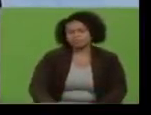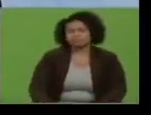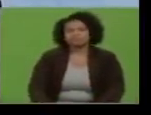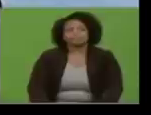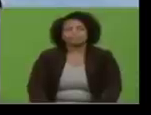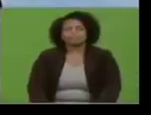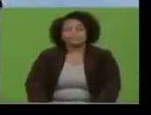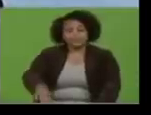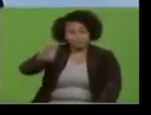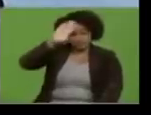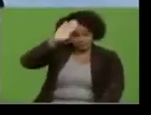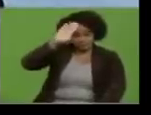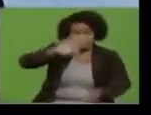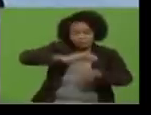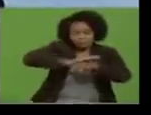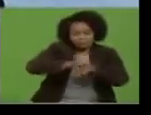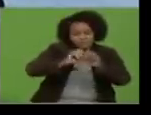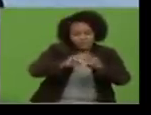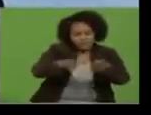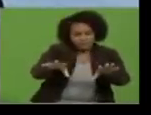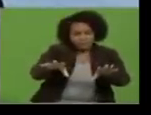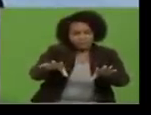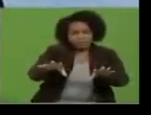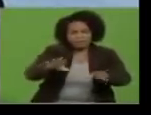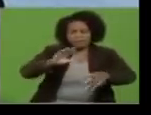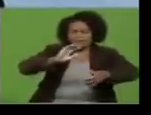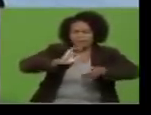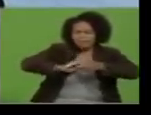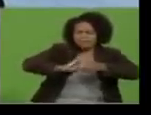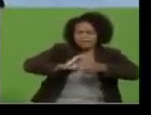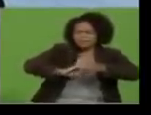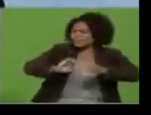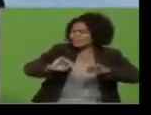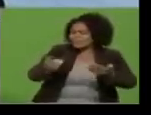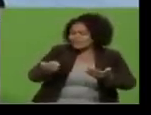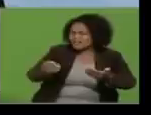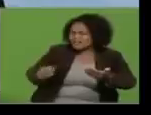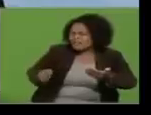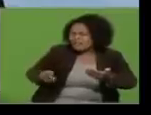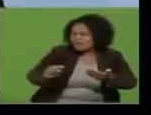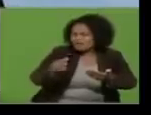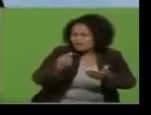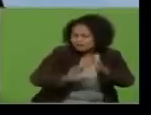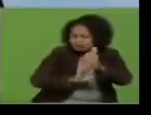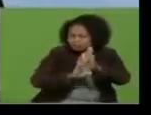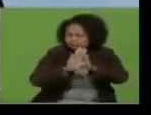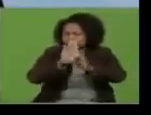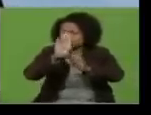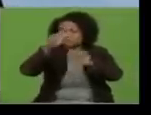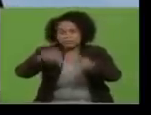A pandemia da Covid-19 parece estar ainda longe de atingir o pico da sua evolução em